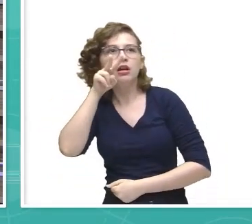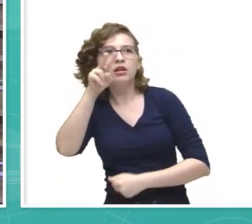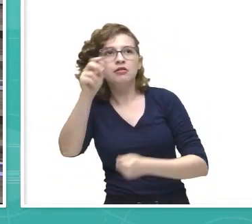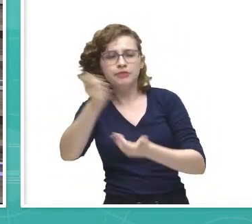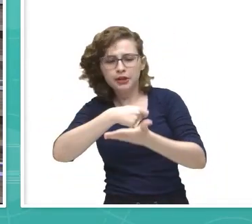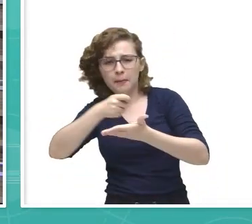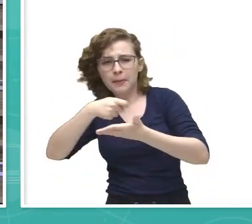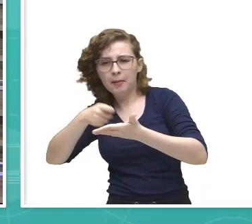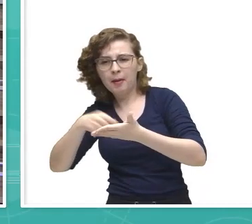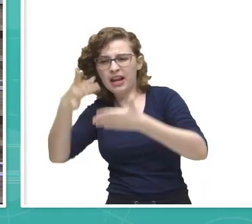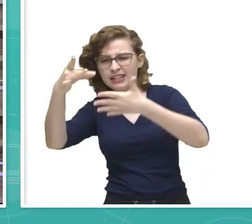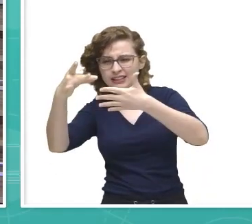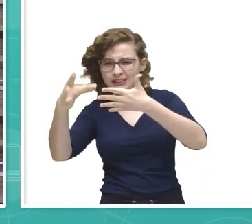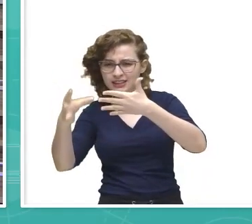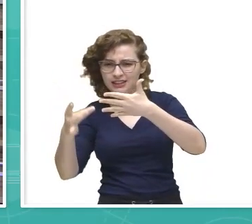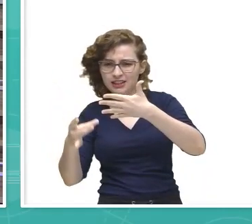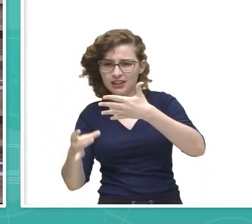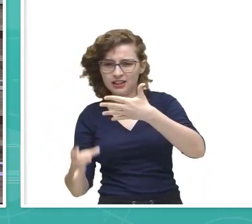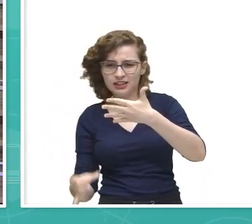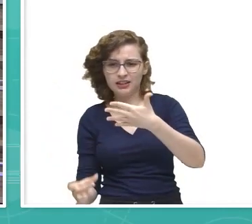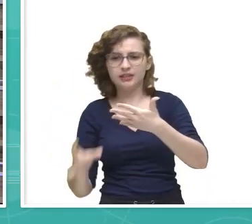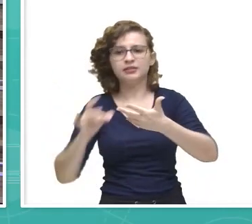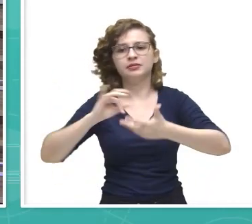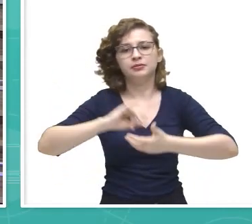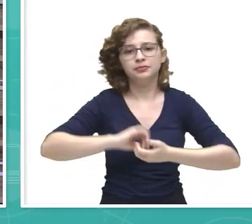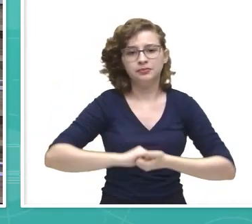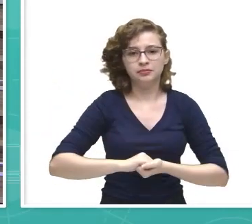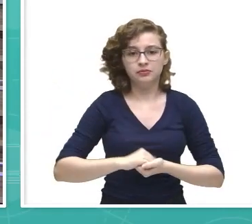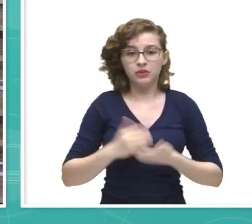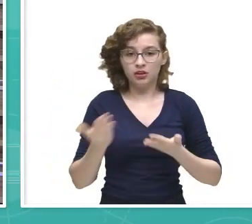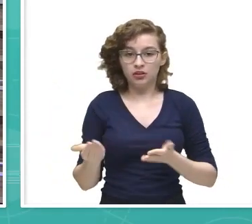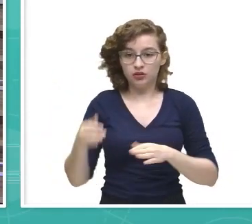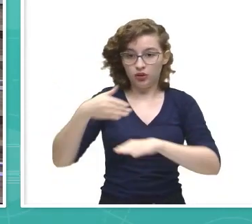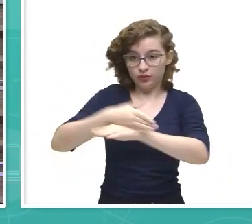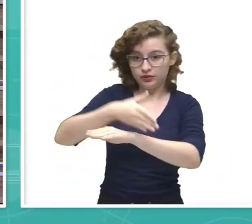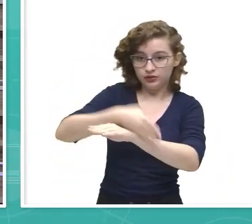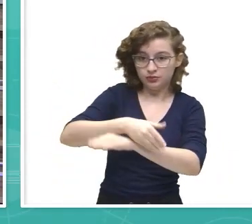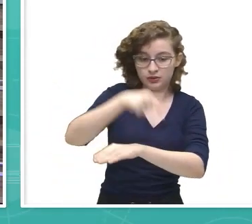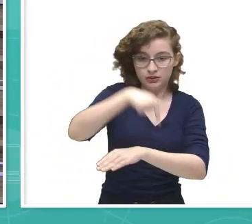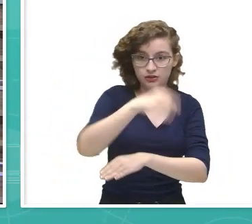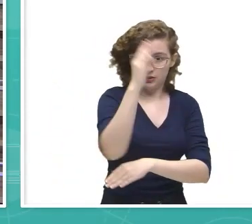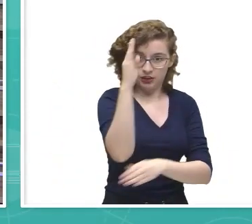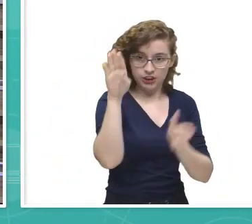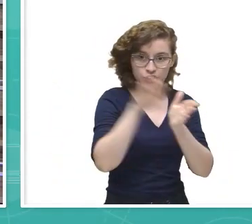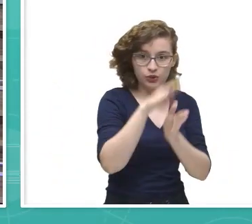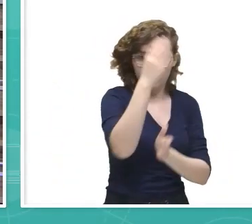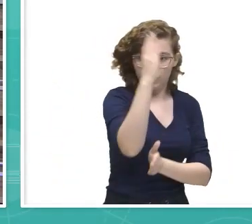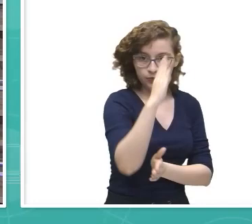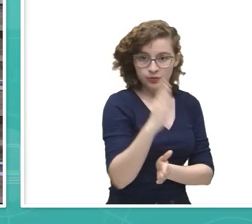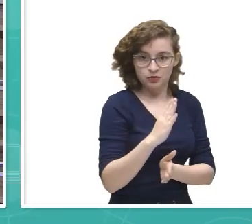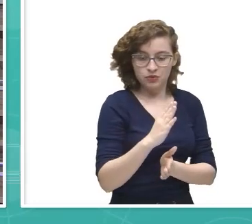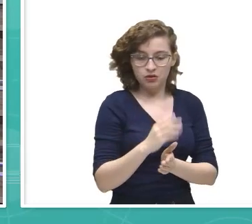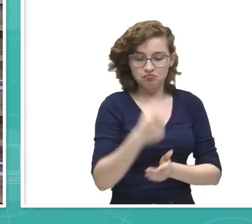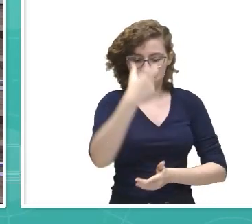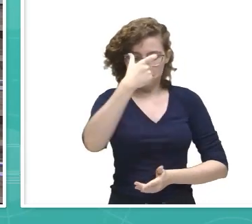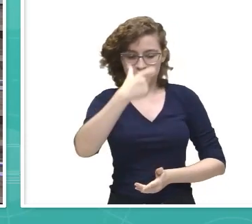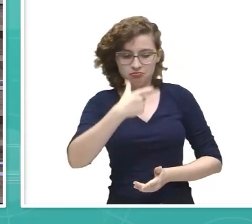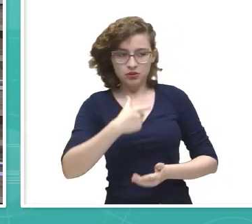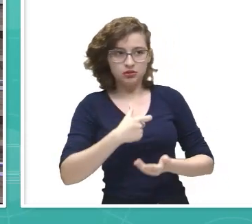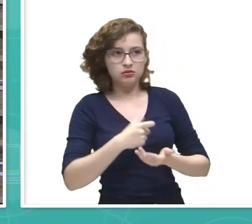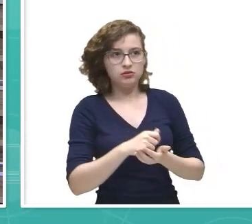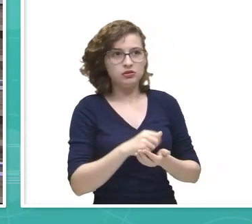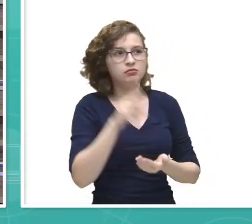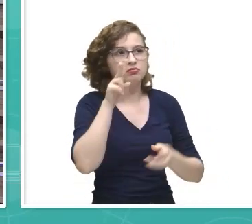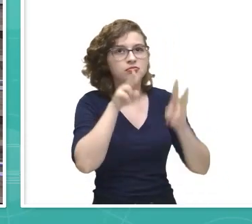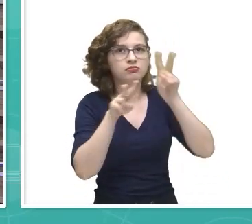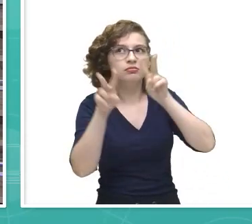acontecia na expedição. Basicamente, na expedição que chegou ao Brasil, de Pedro Álvares Cabral, existia uma pessoa que fazia